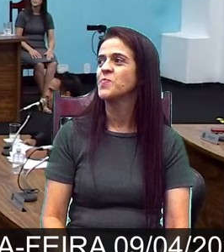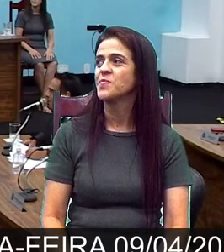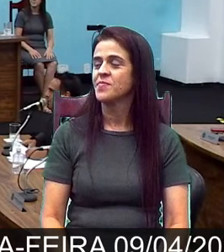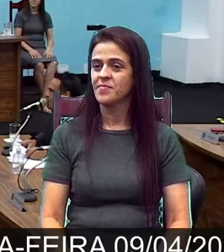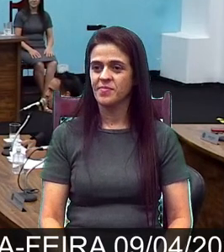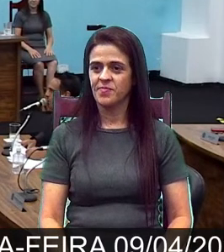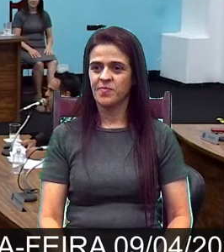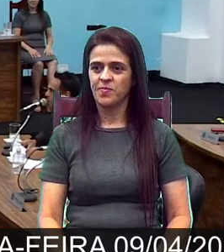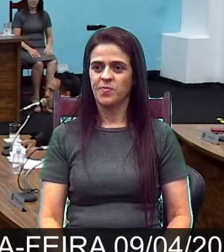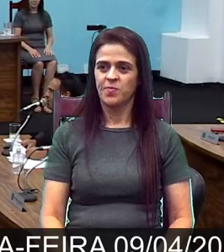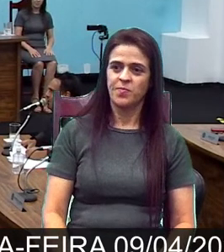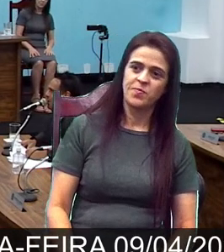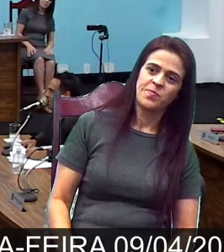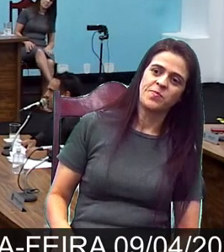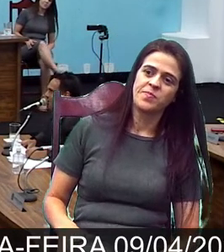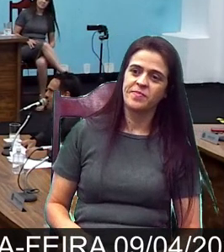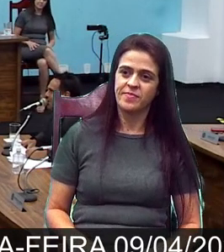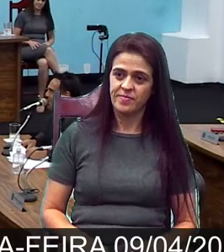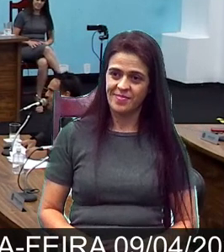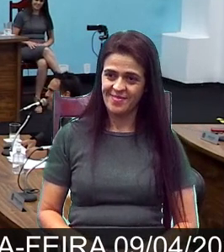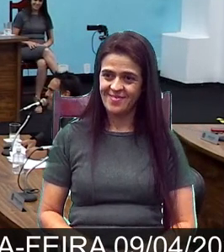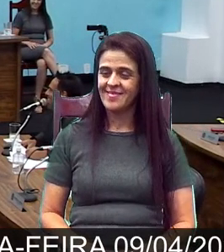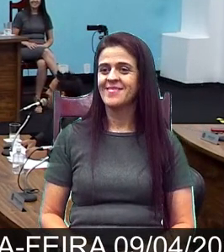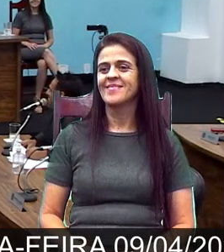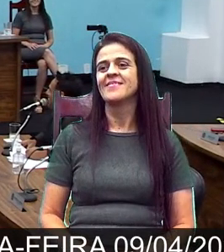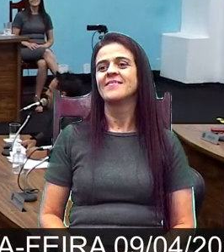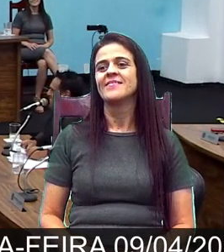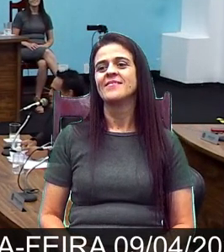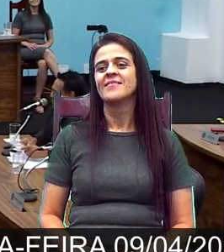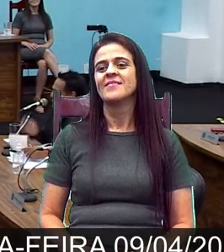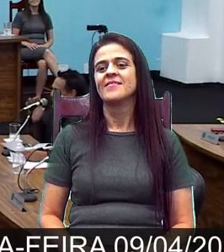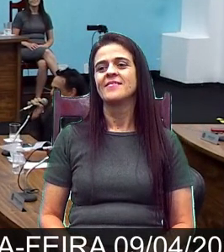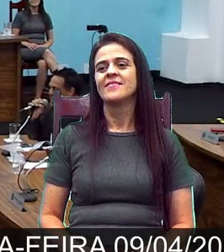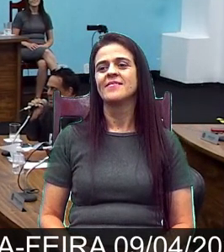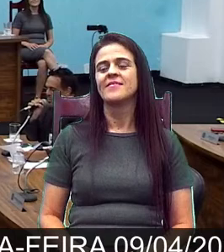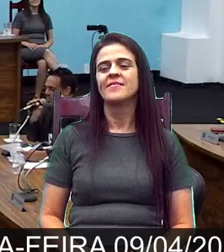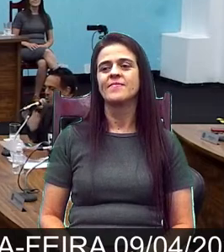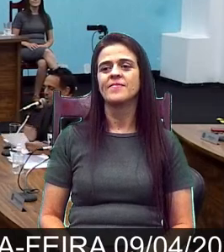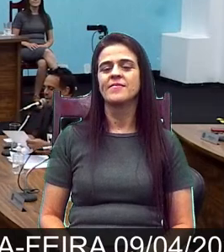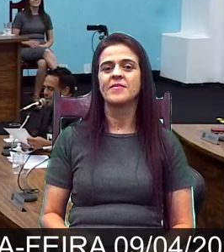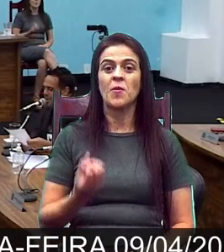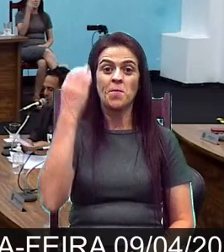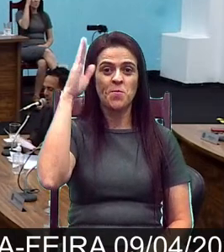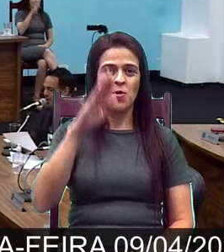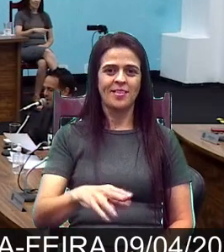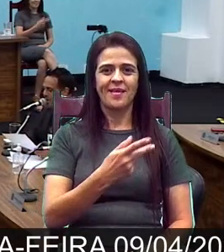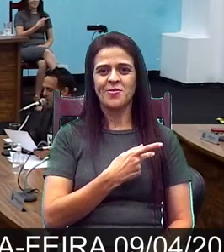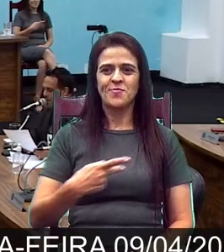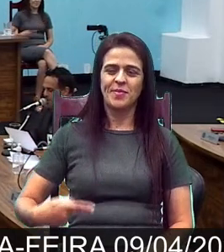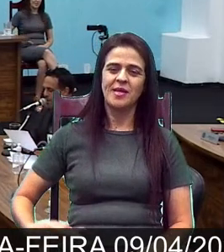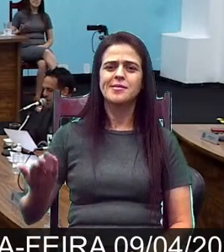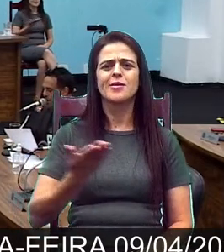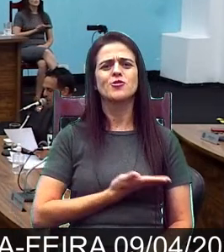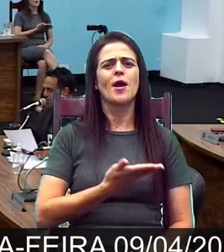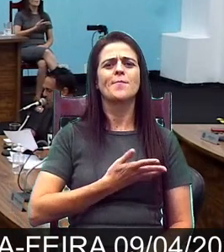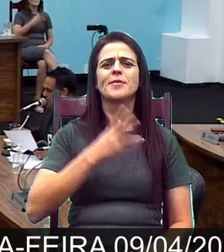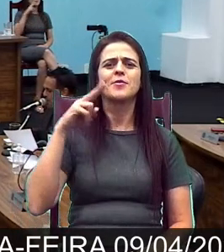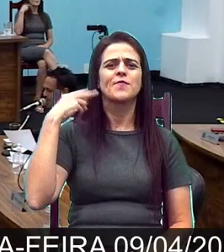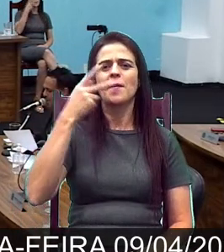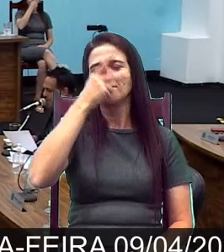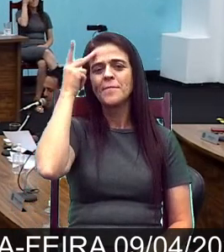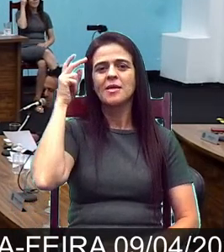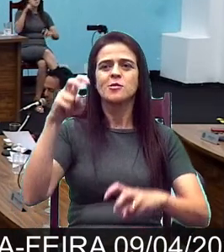Oh. Boa tarde, senhor presidente, colegas vereadores e